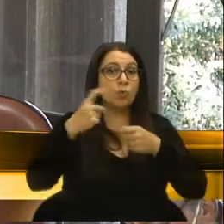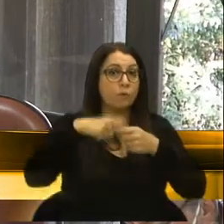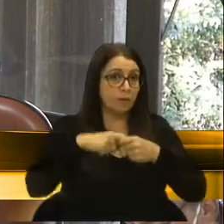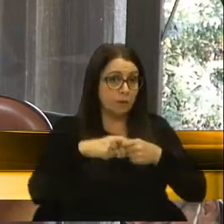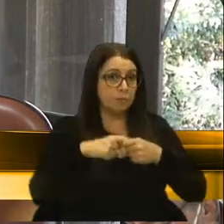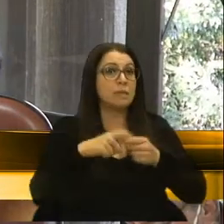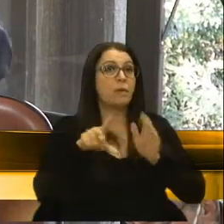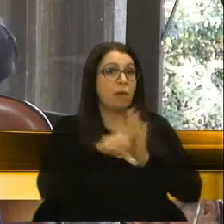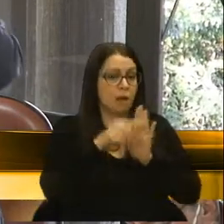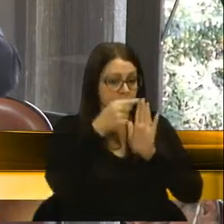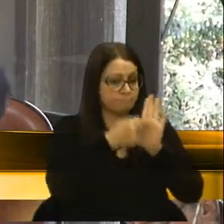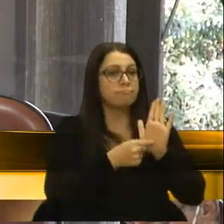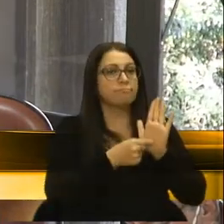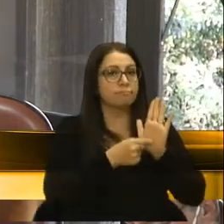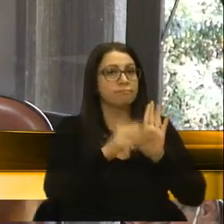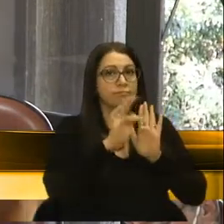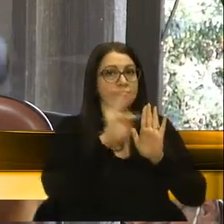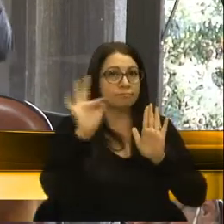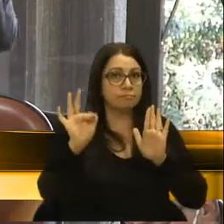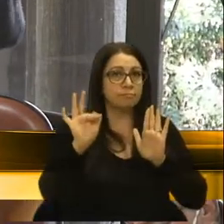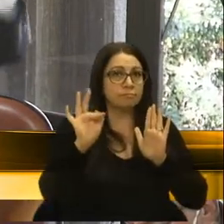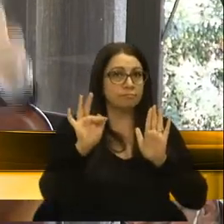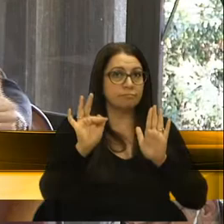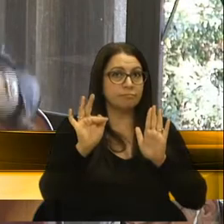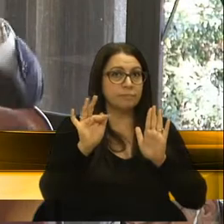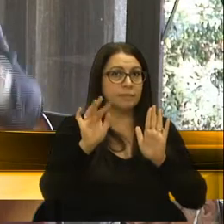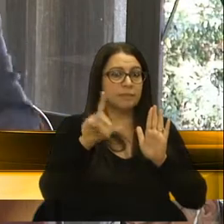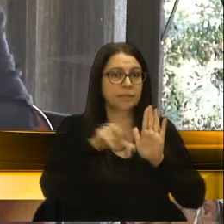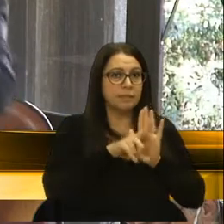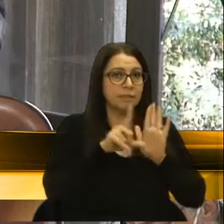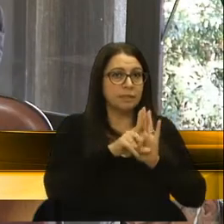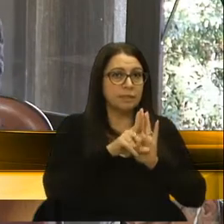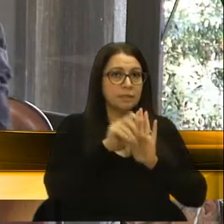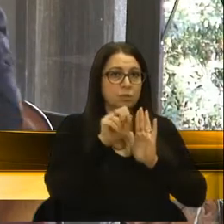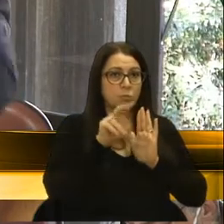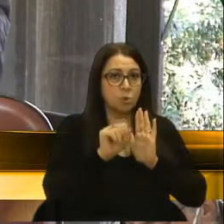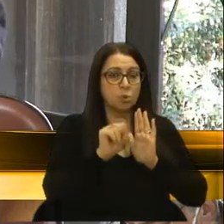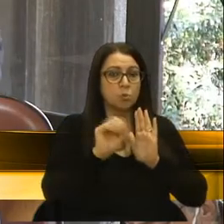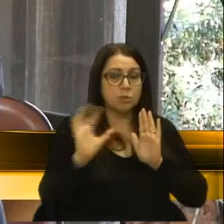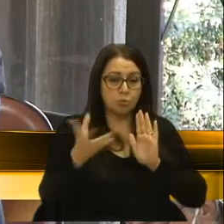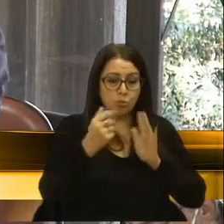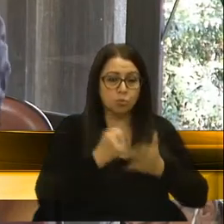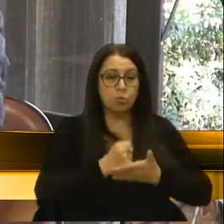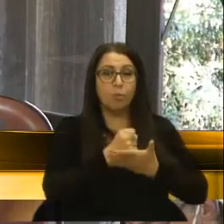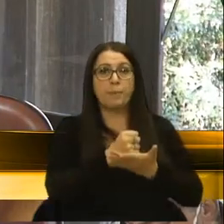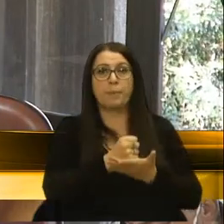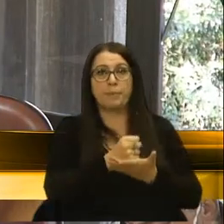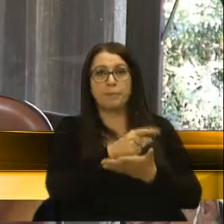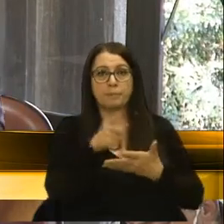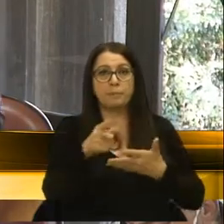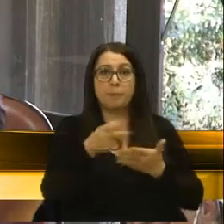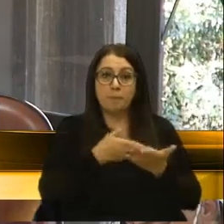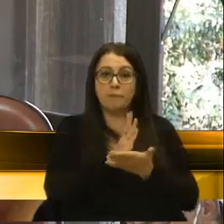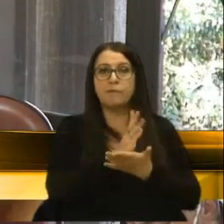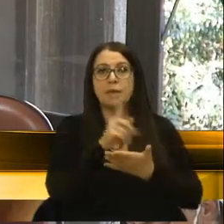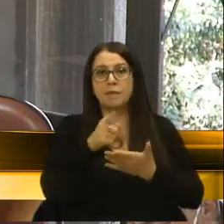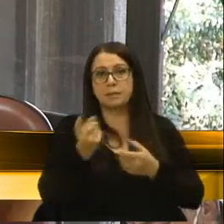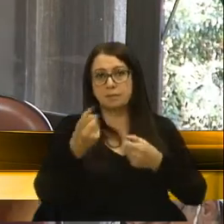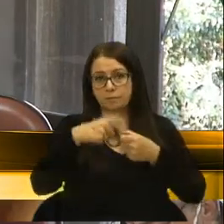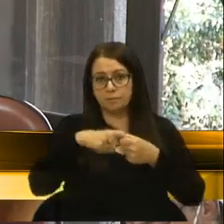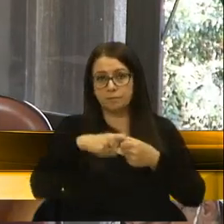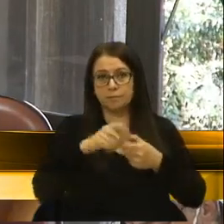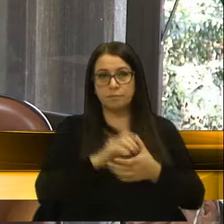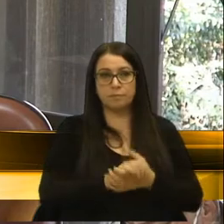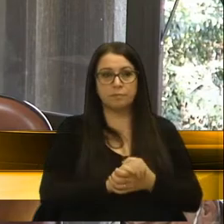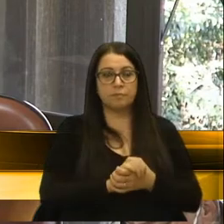a lei federal, a lei orgânica do SUS, nos dá todo o respaldo para aprovarmos esse convênio.